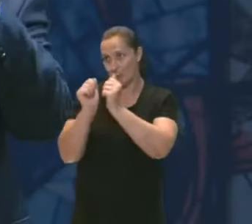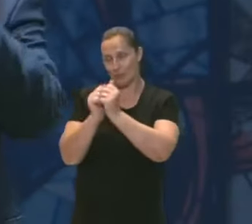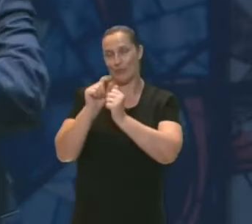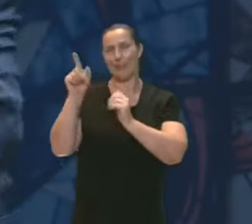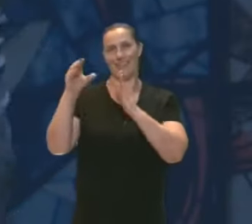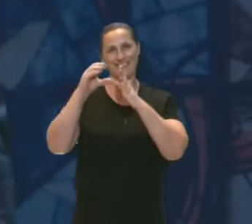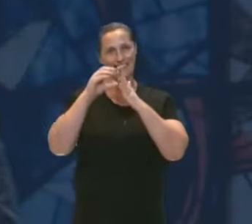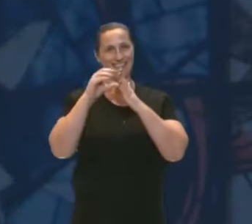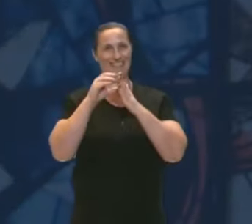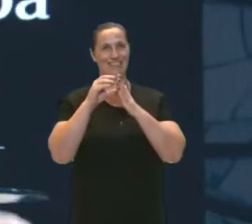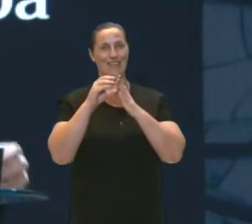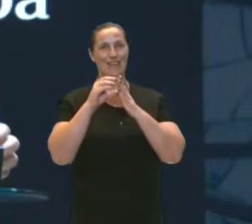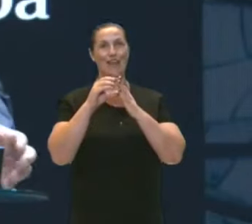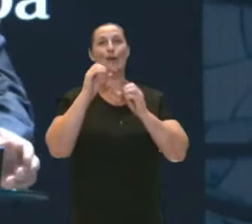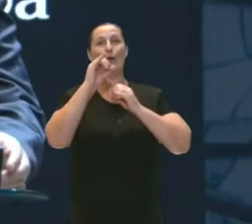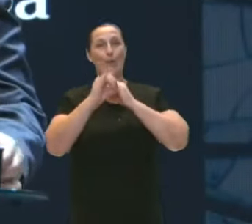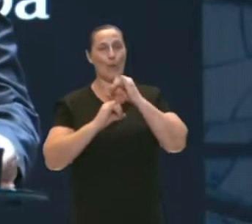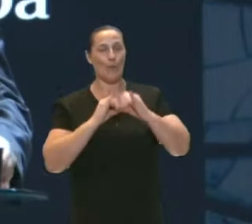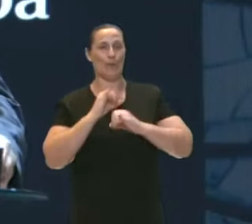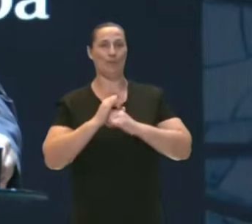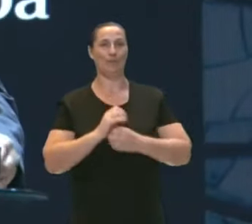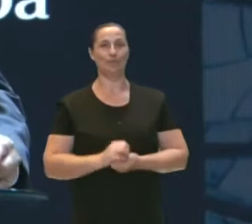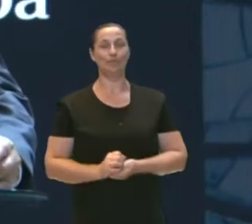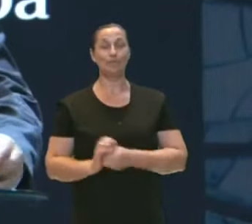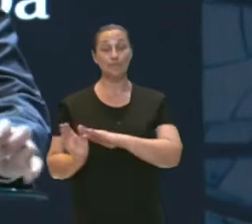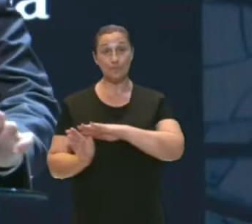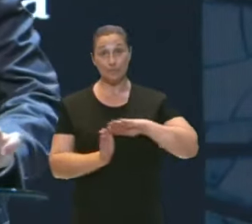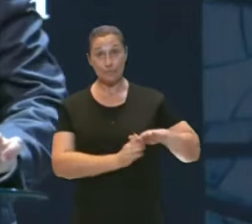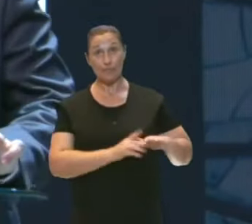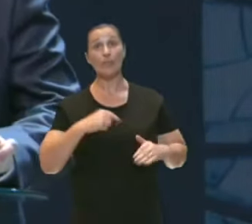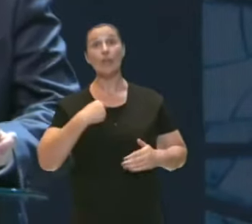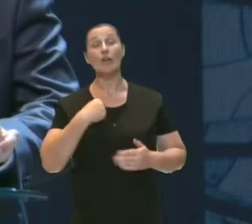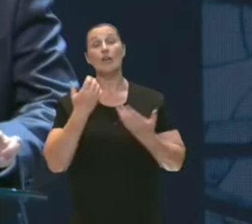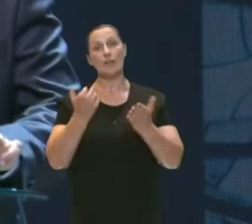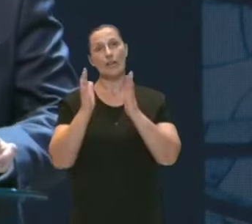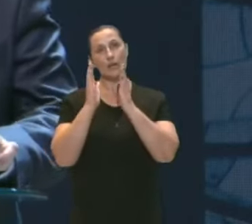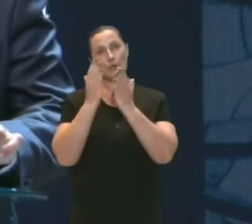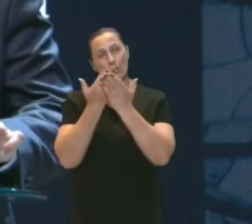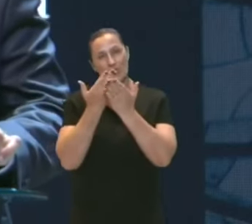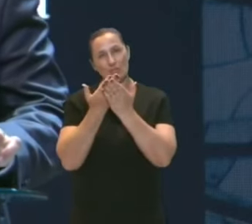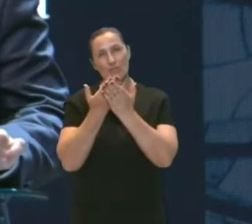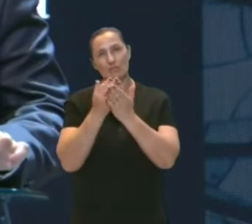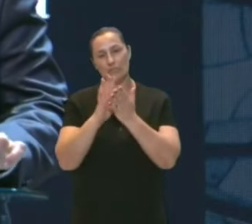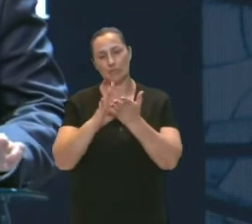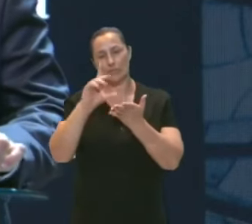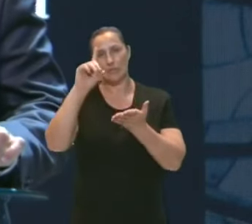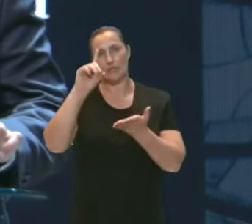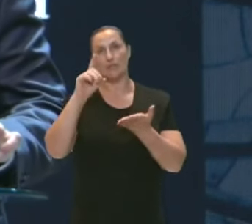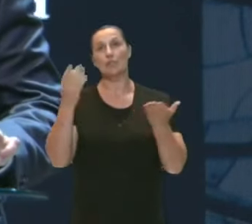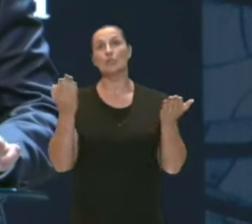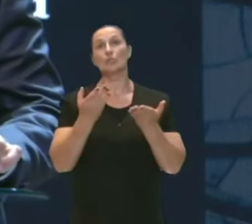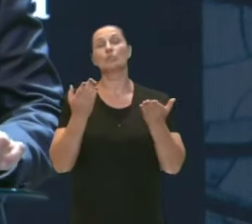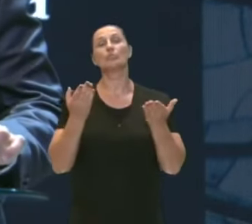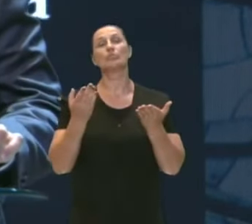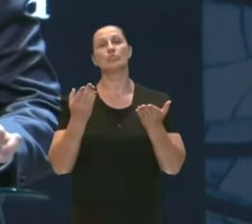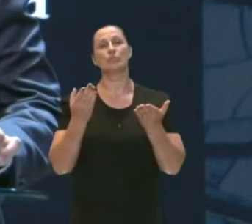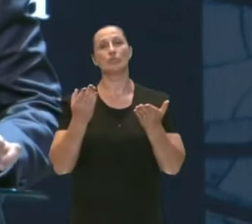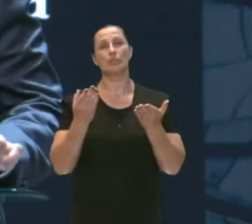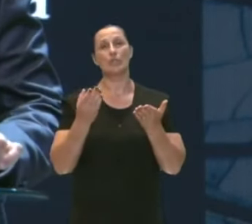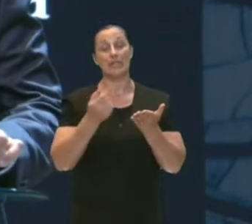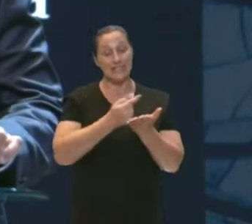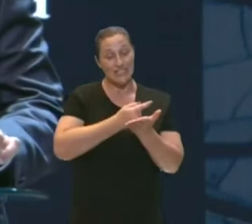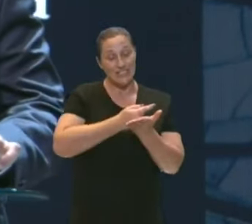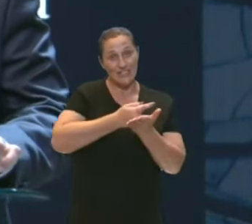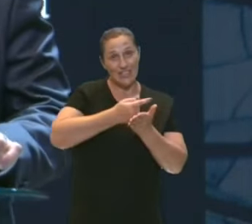tá bom? Isso aí. Queridos, eu quero estudar a Bíblia com vocês, e nós vamos abrir a palavra de Deus em